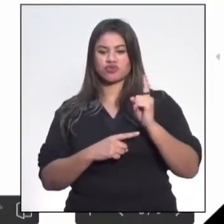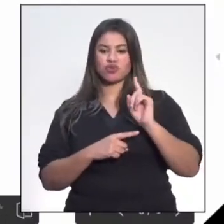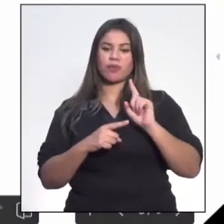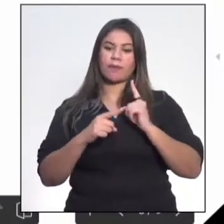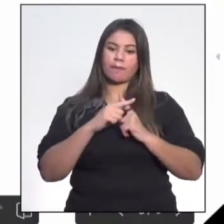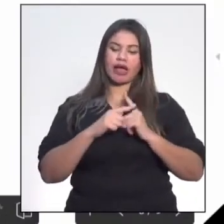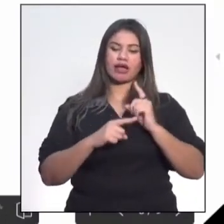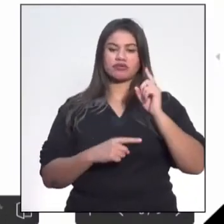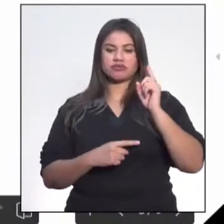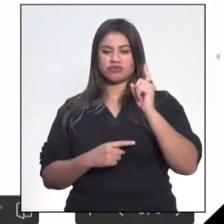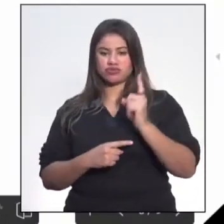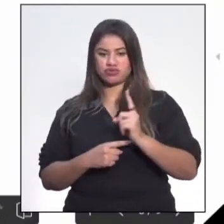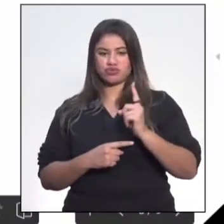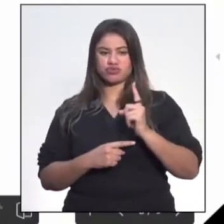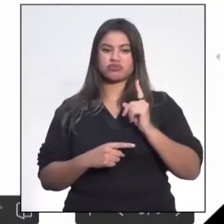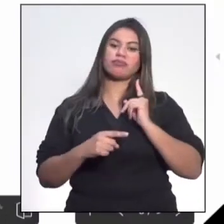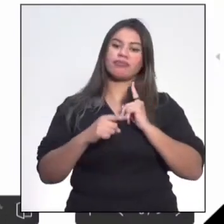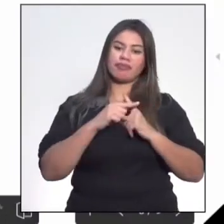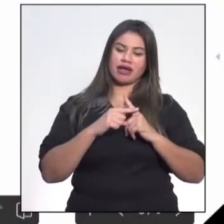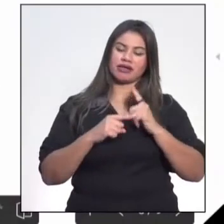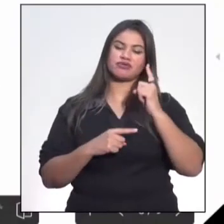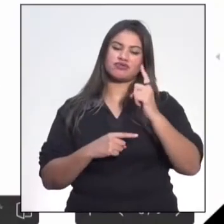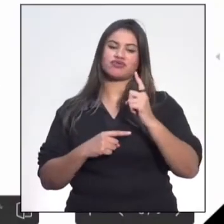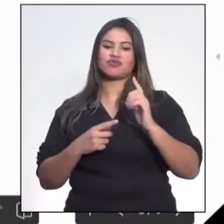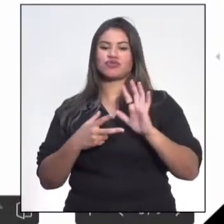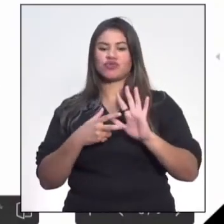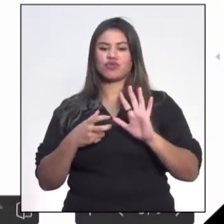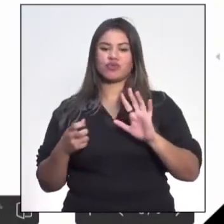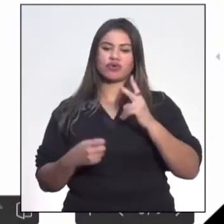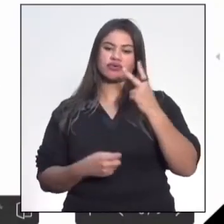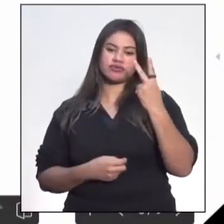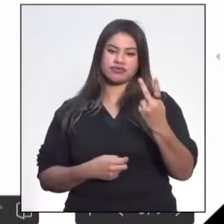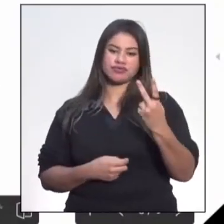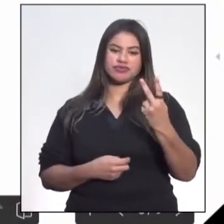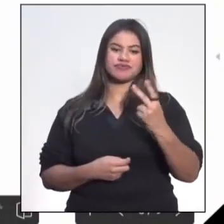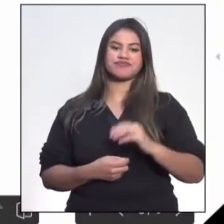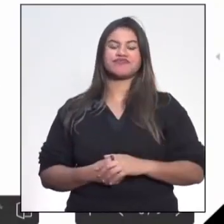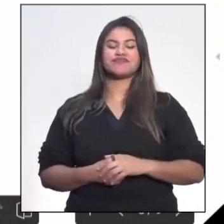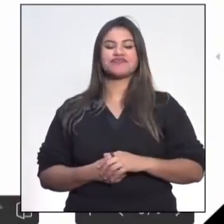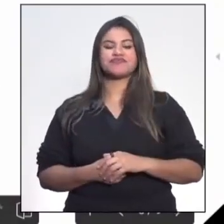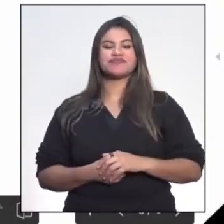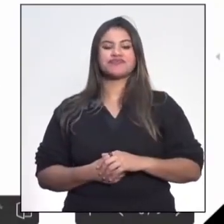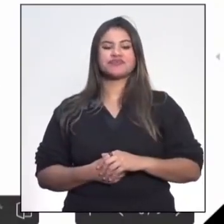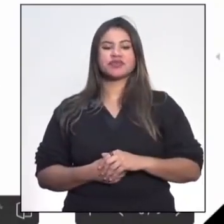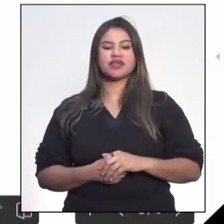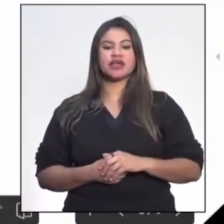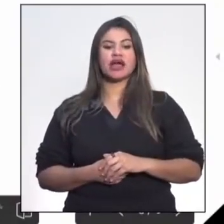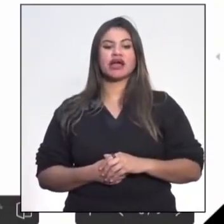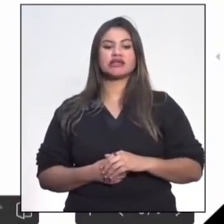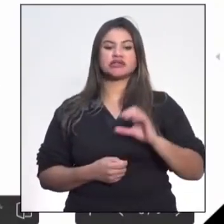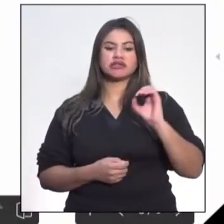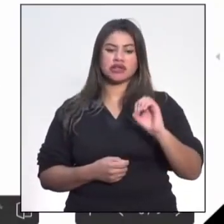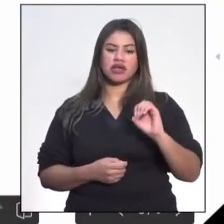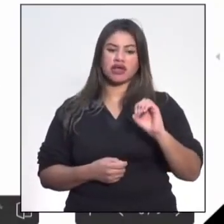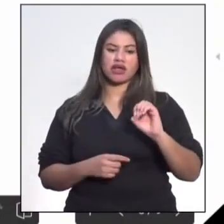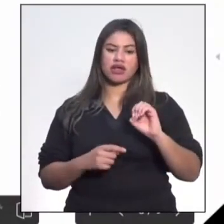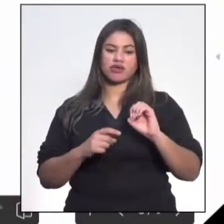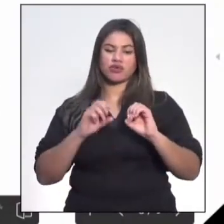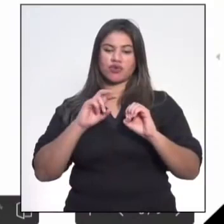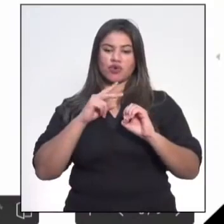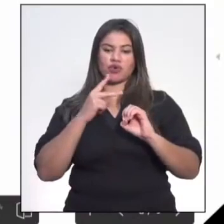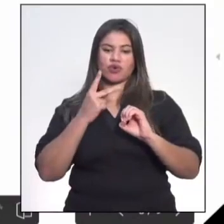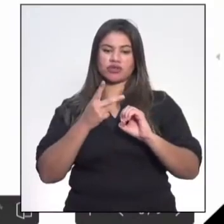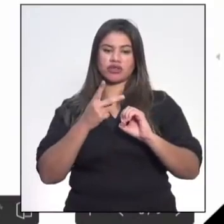1. Mais 1 mais 1 dá 2. 2. Muito bom. Agora, vou substituir o 0. 0 ao